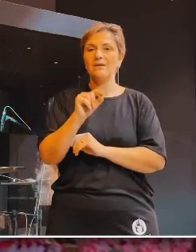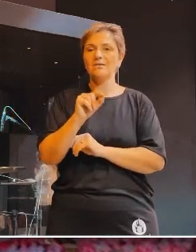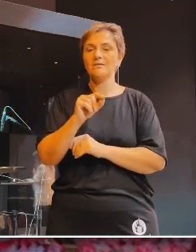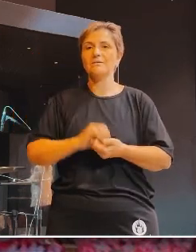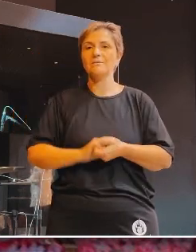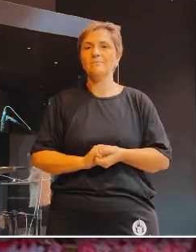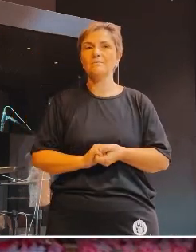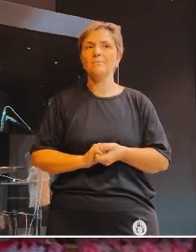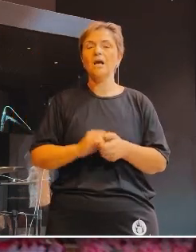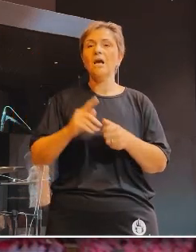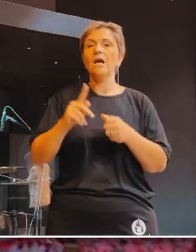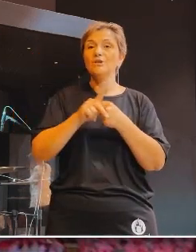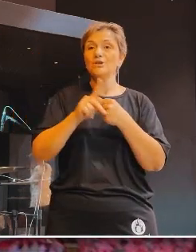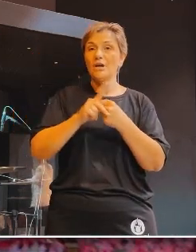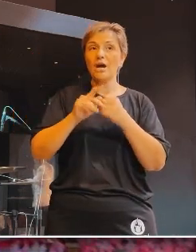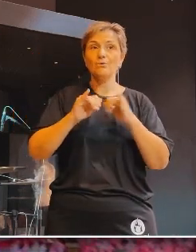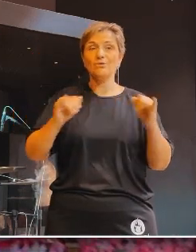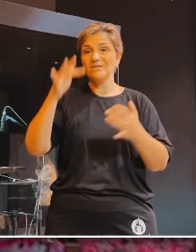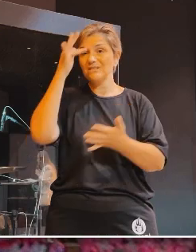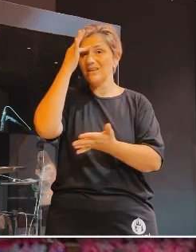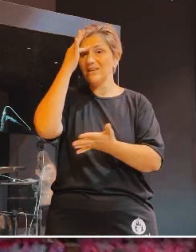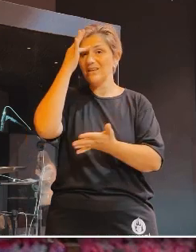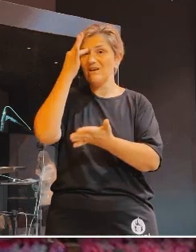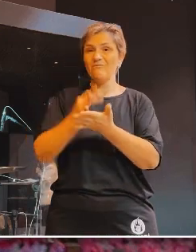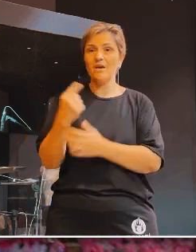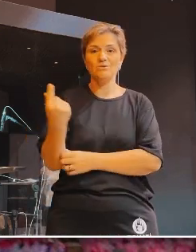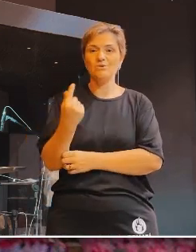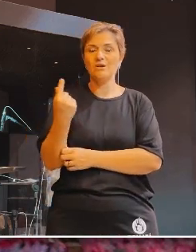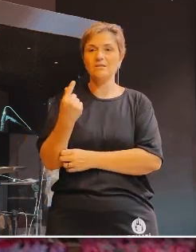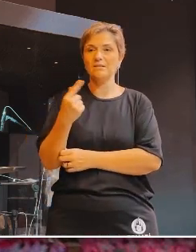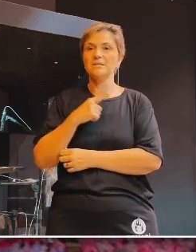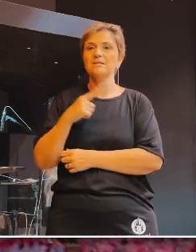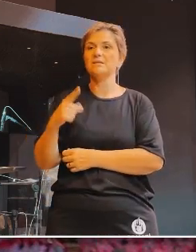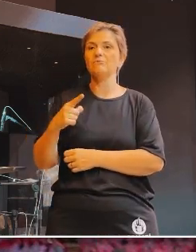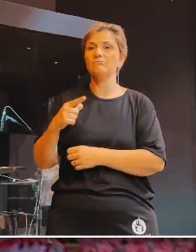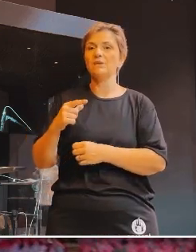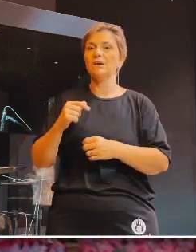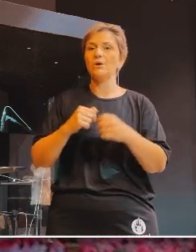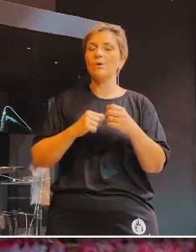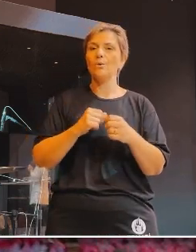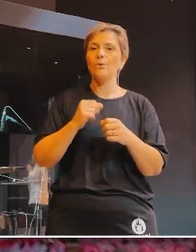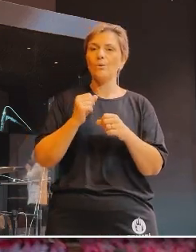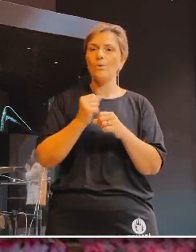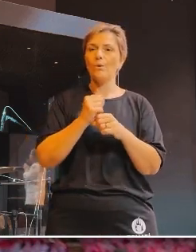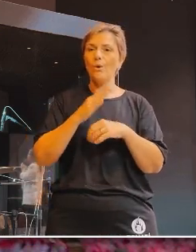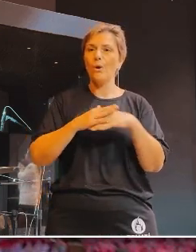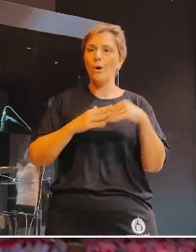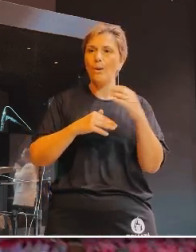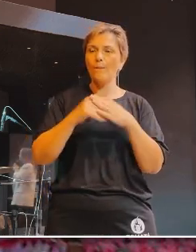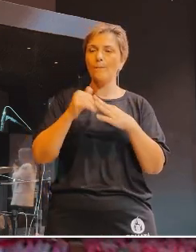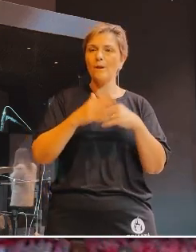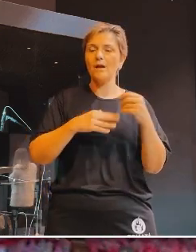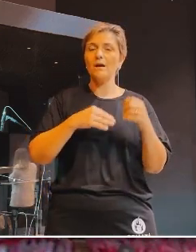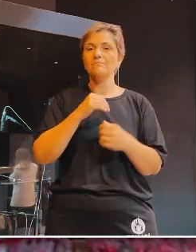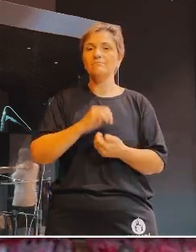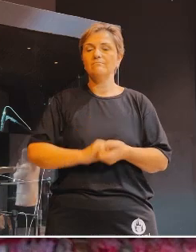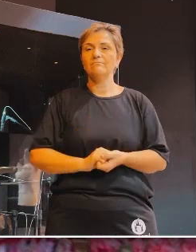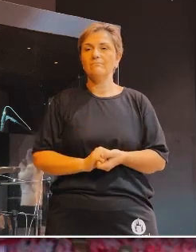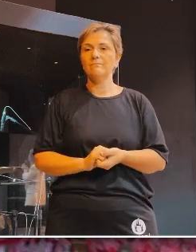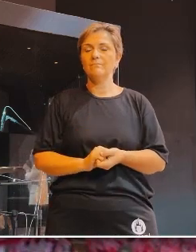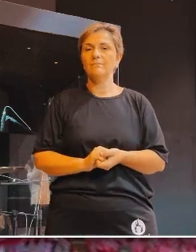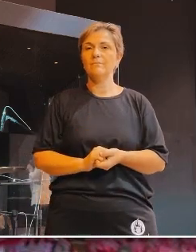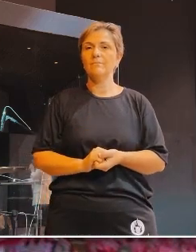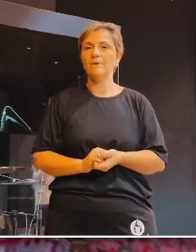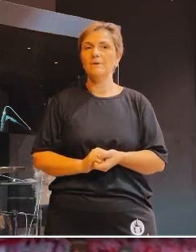Em Tiago diz que a fé por si só, se não for acompanhada de obras, é morta. Sabe o que isso quer dizer antes da gente ler o texto